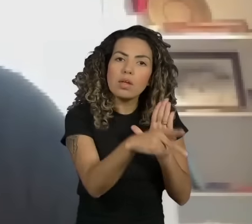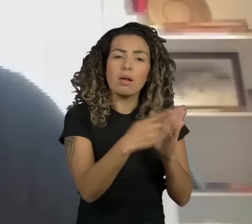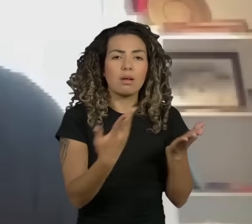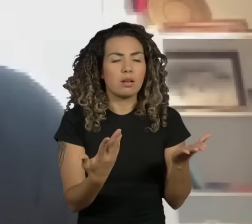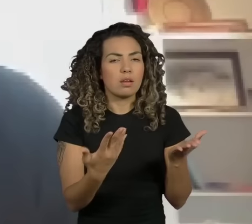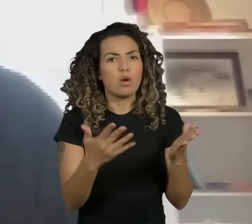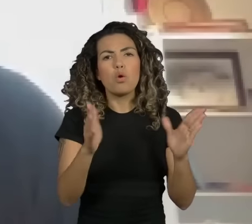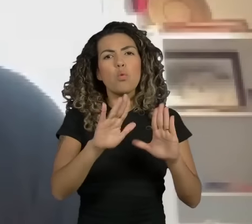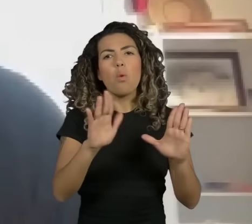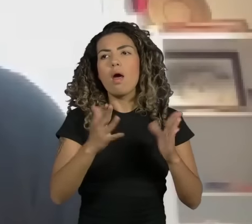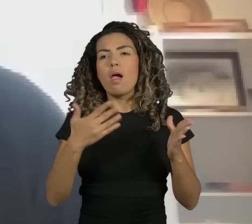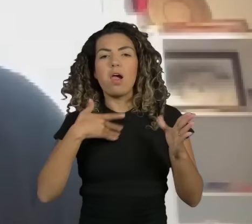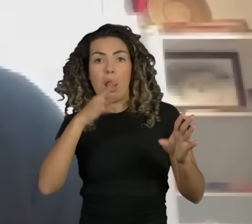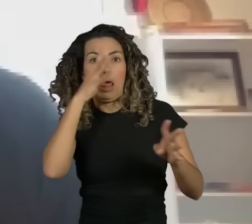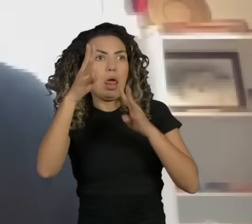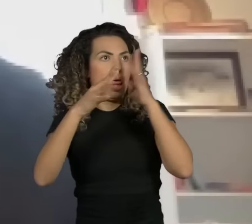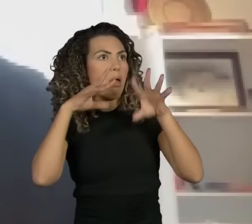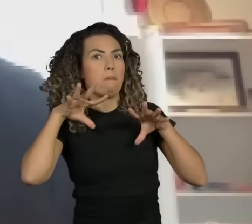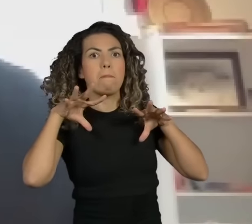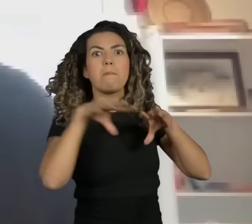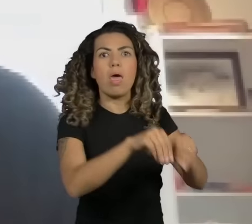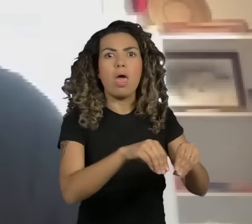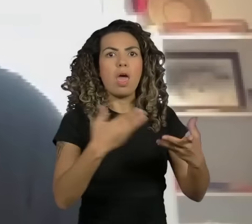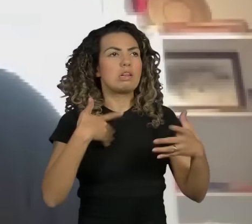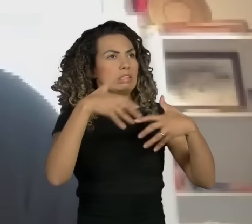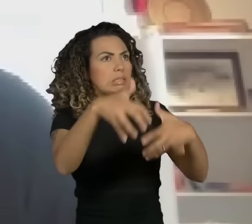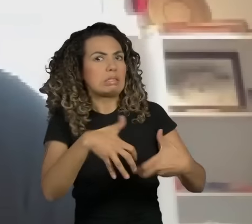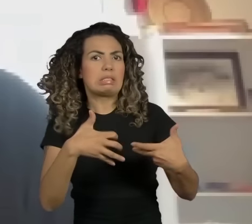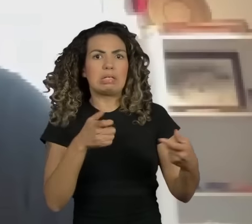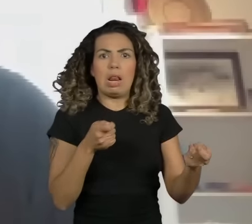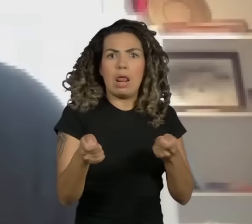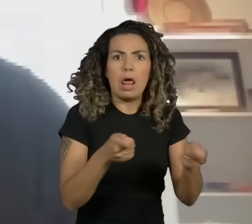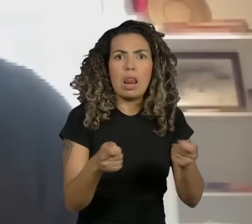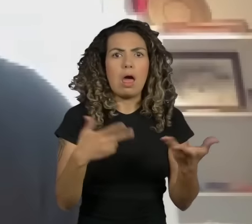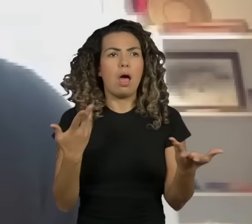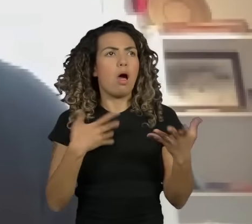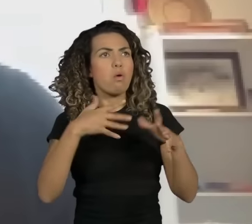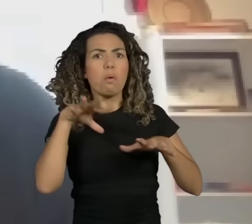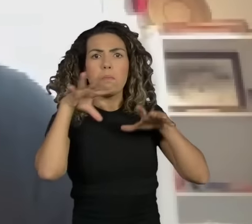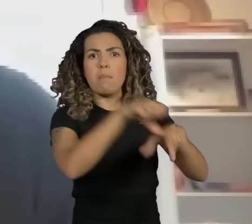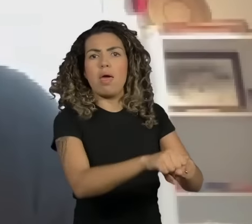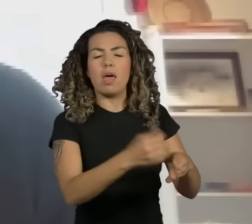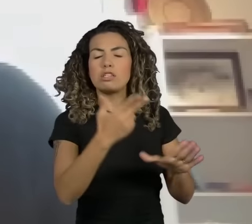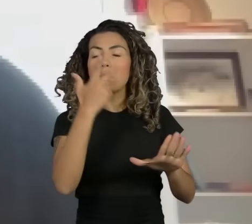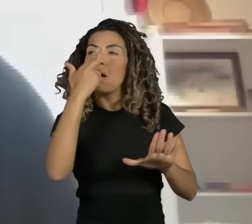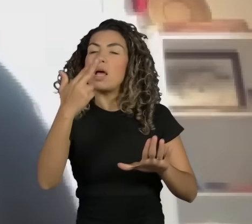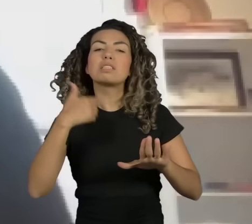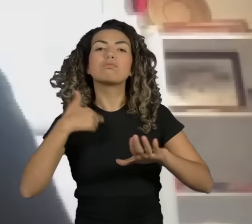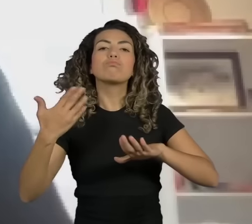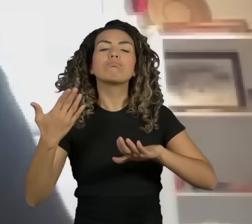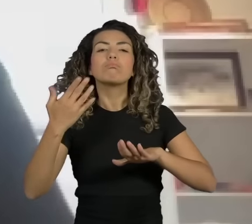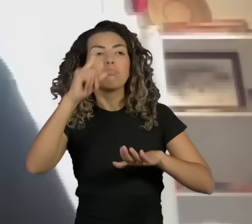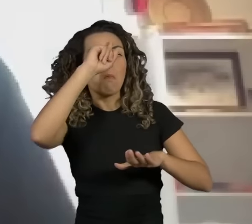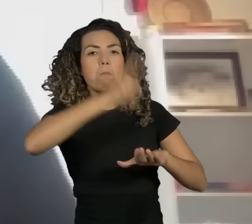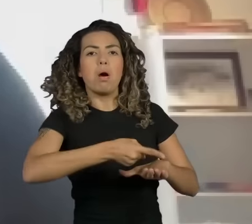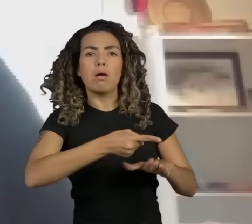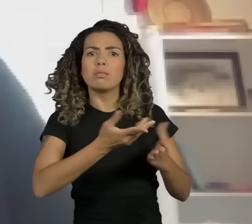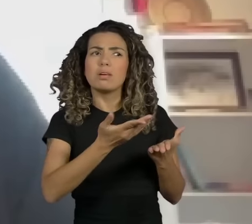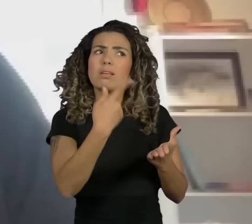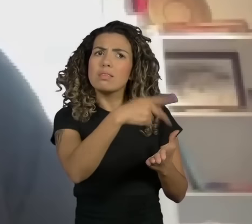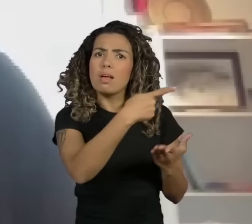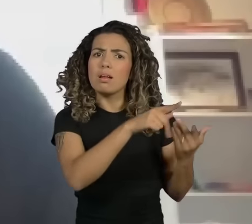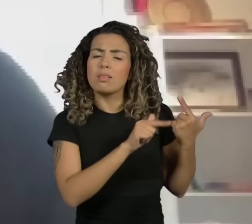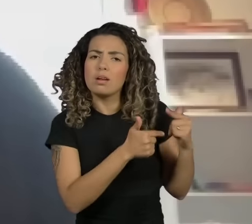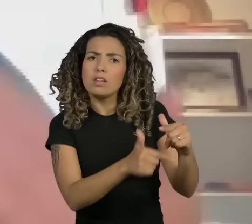sem necessariamente interferir, sem necessariamente se sobrepor a aspectos fundamentais da cultura Yanomami que